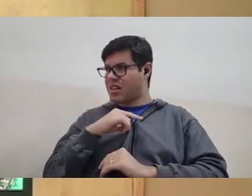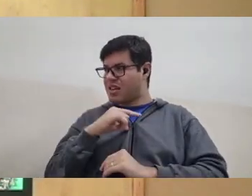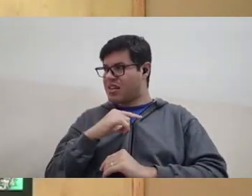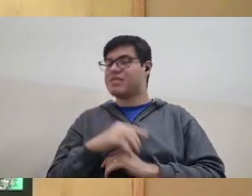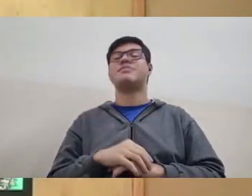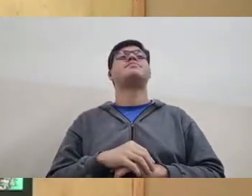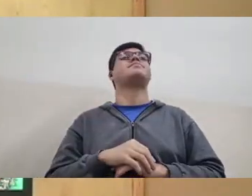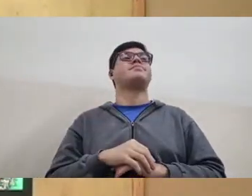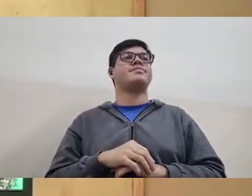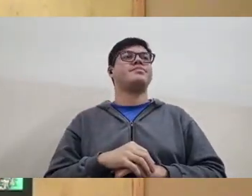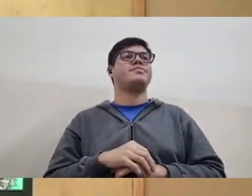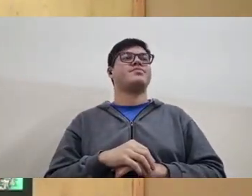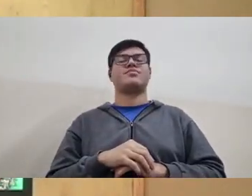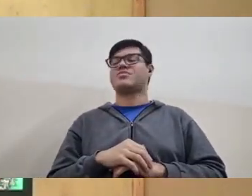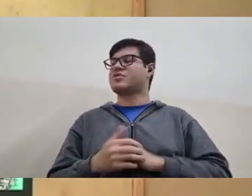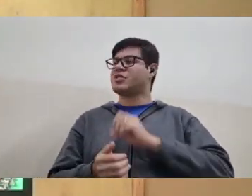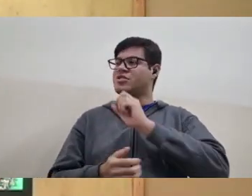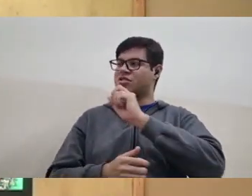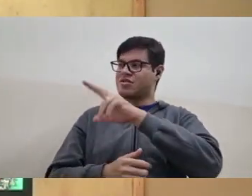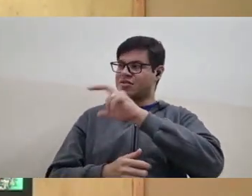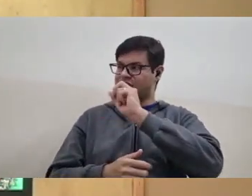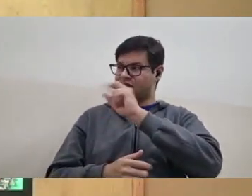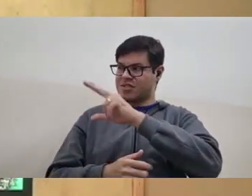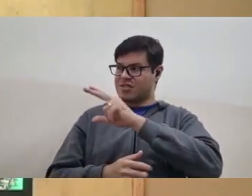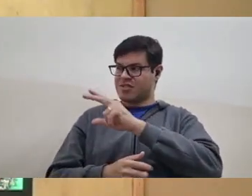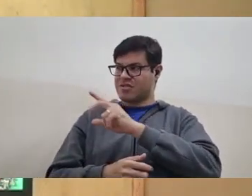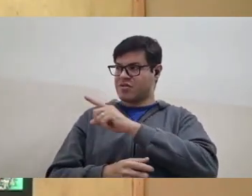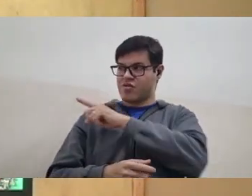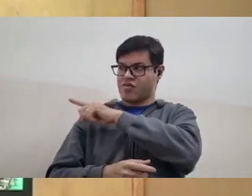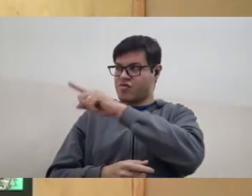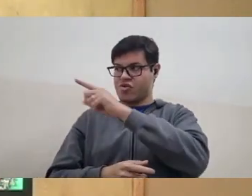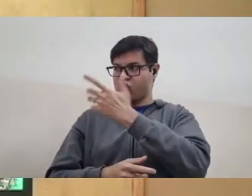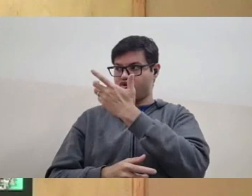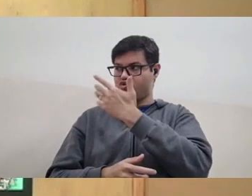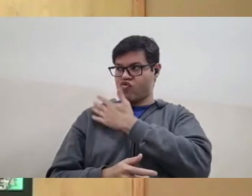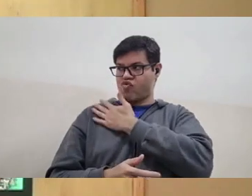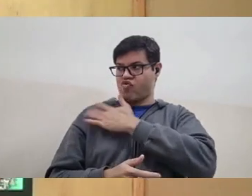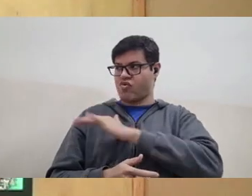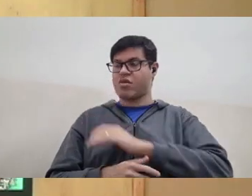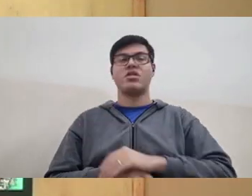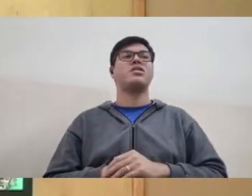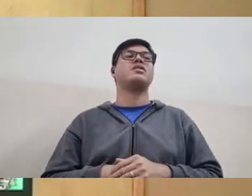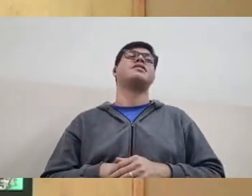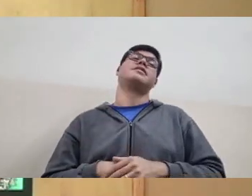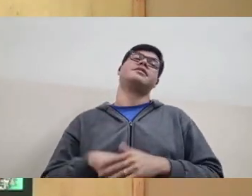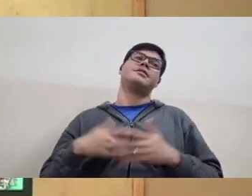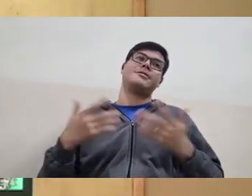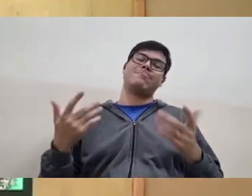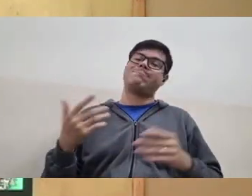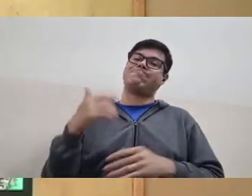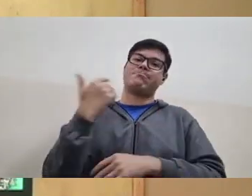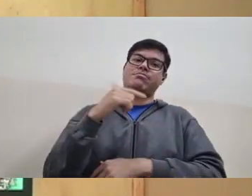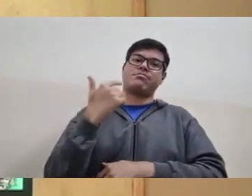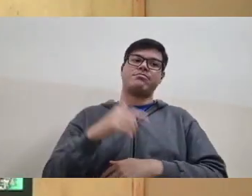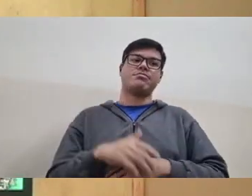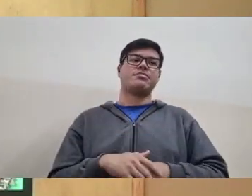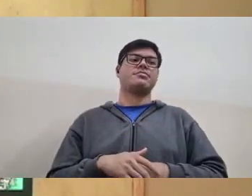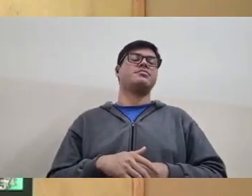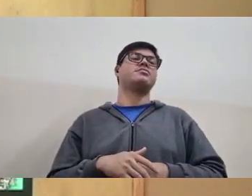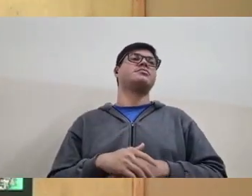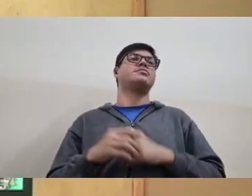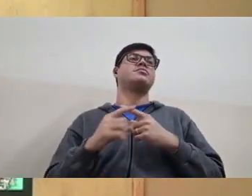tem... O veneno não é muito indicado. O melhor se fosse tudo orgânico, né? Mas a gente até entende,